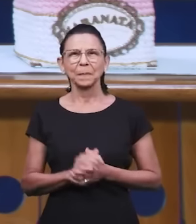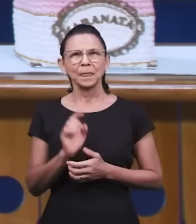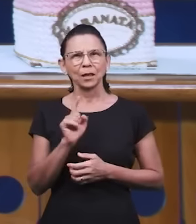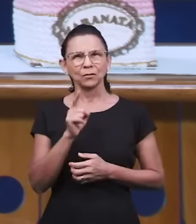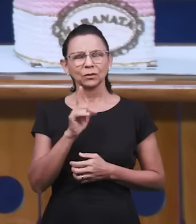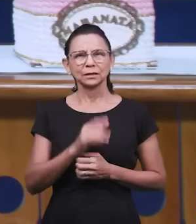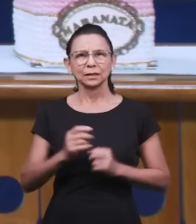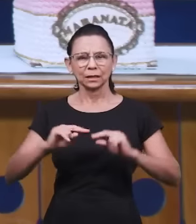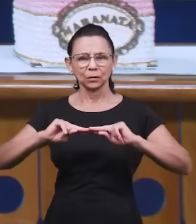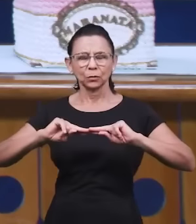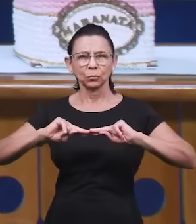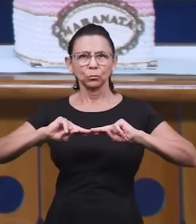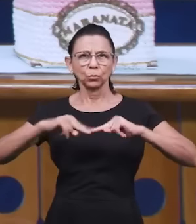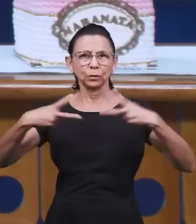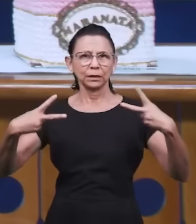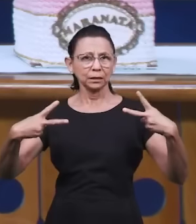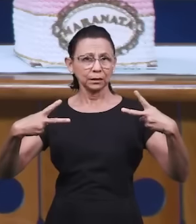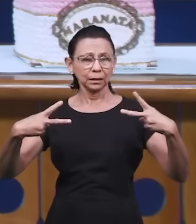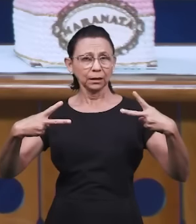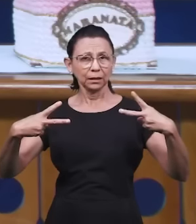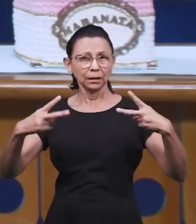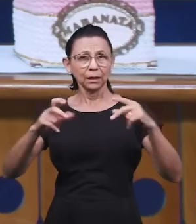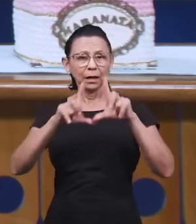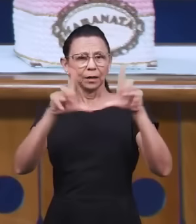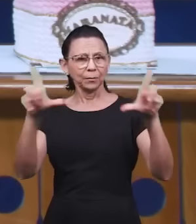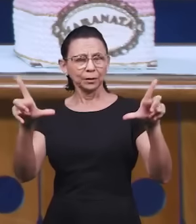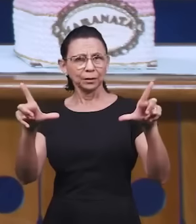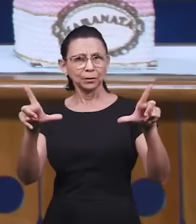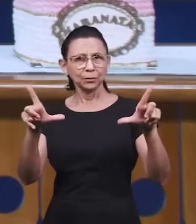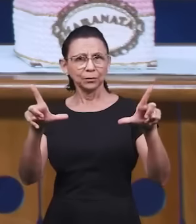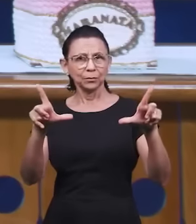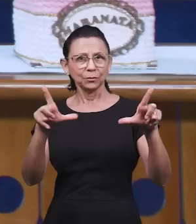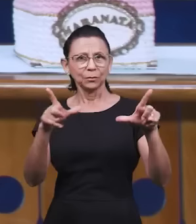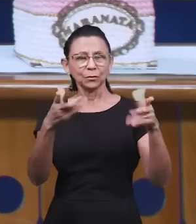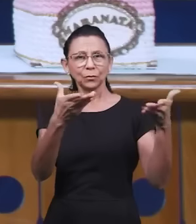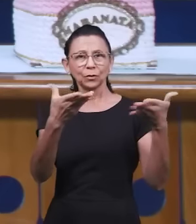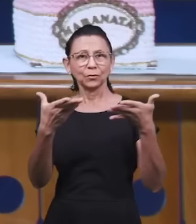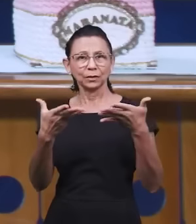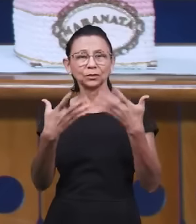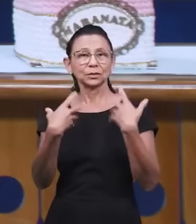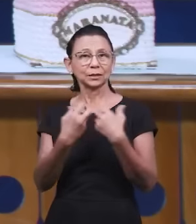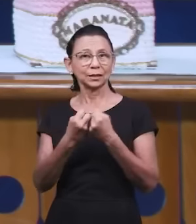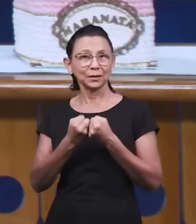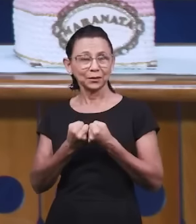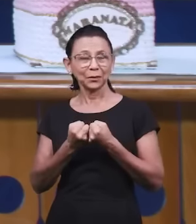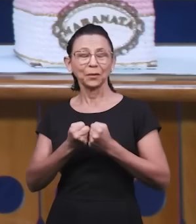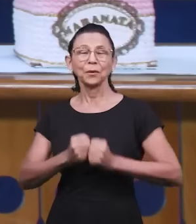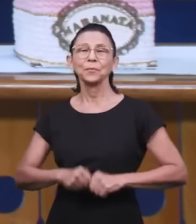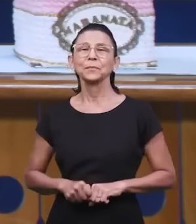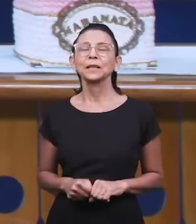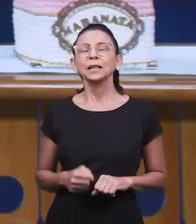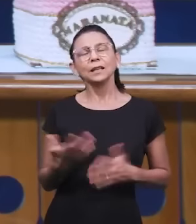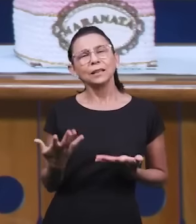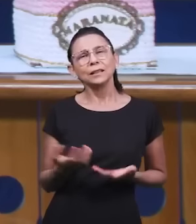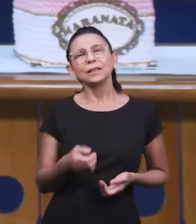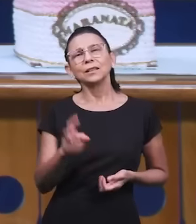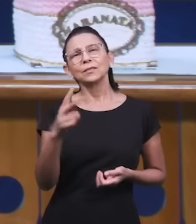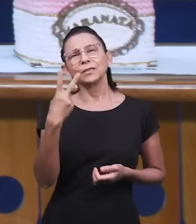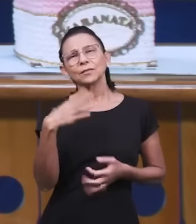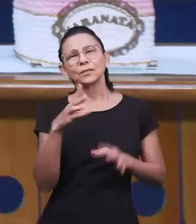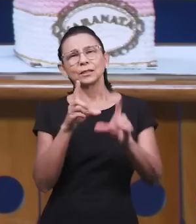recebeu um convite na forma de um link para participar desse culto, para assistir ao culto, para aprender acerca